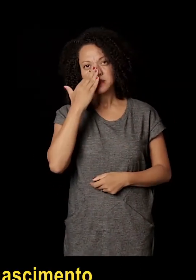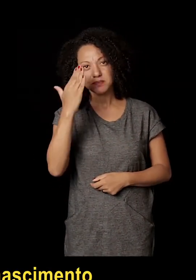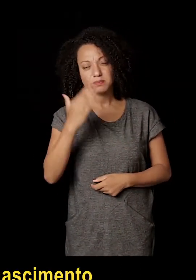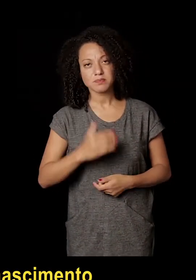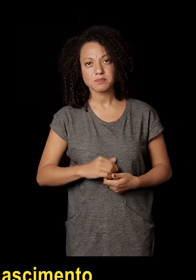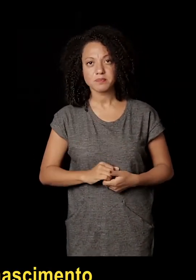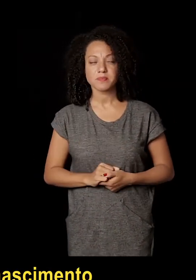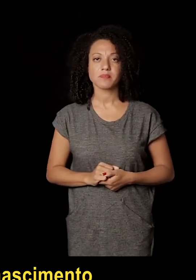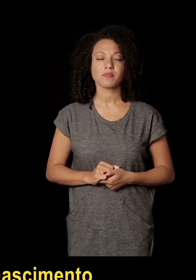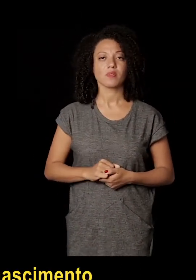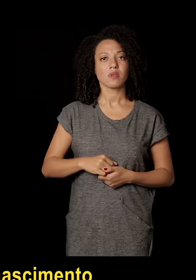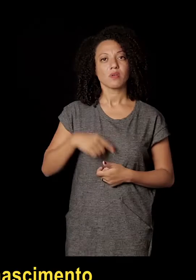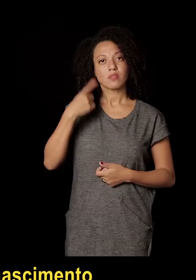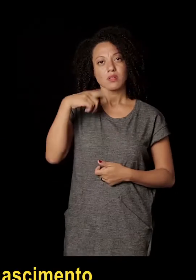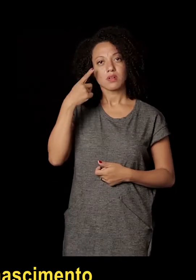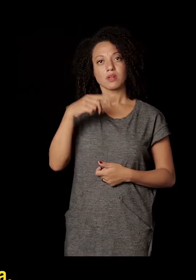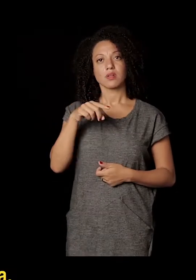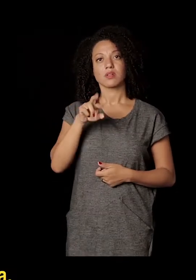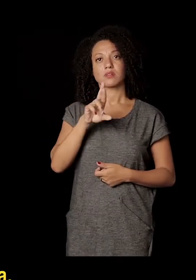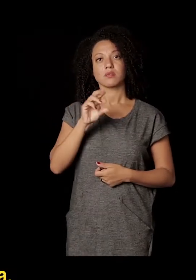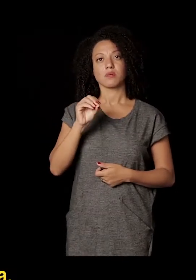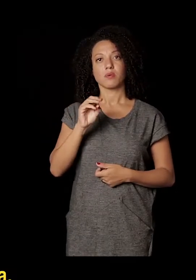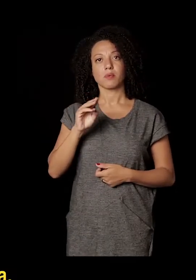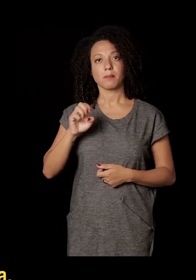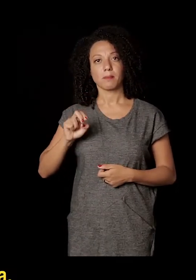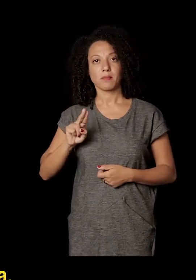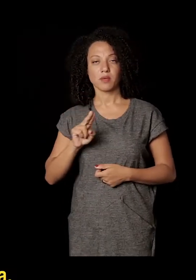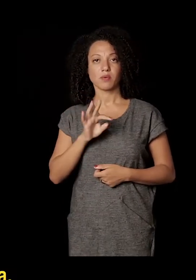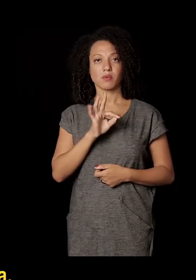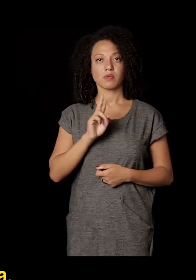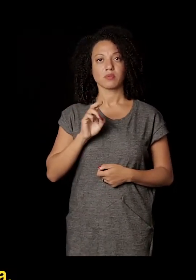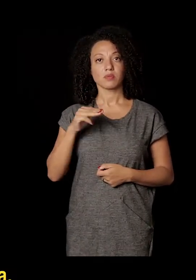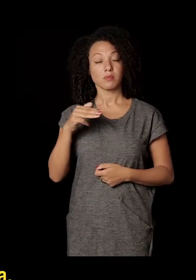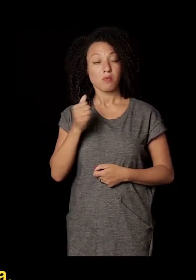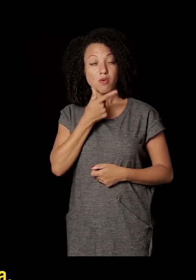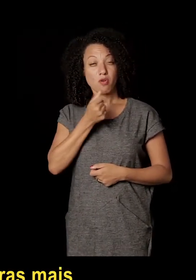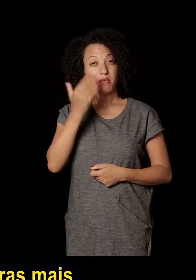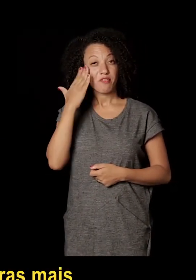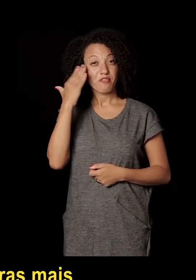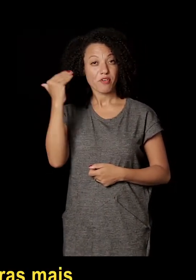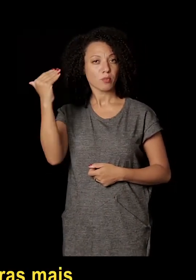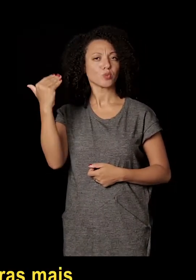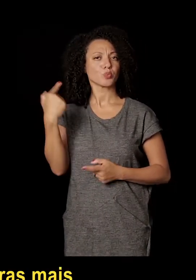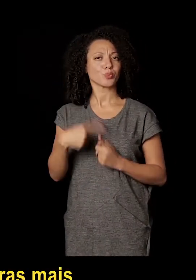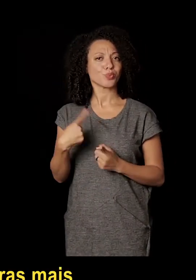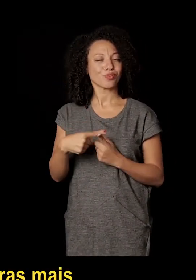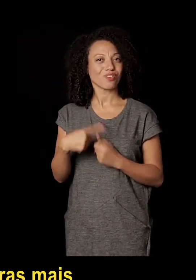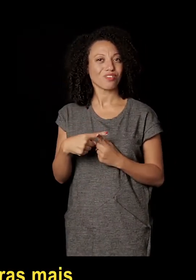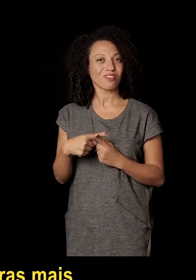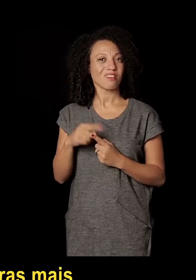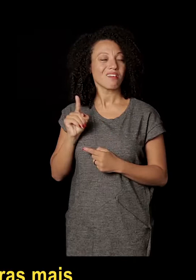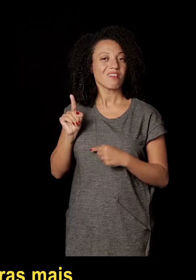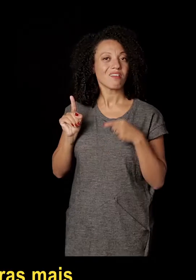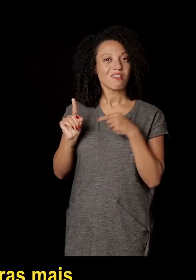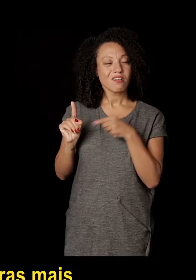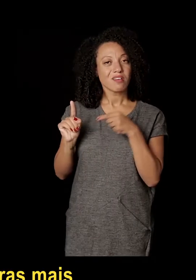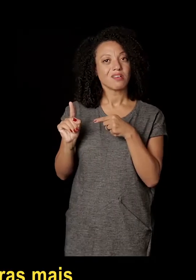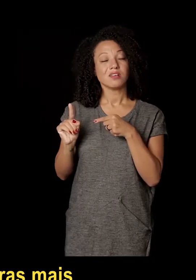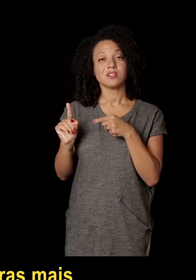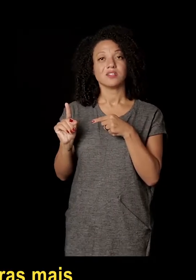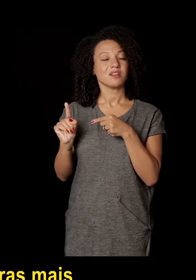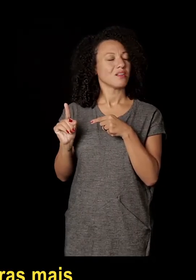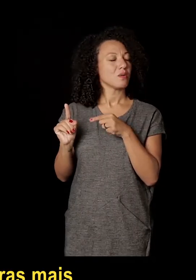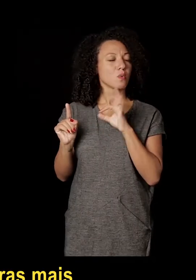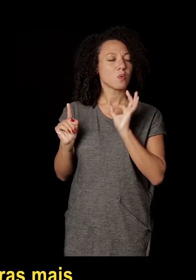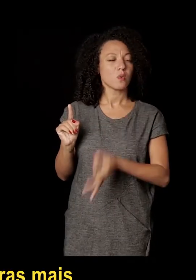filho da puta, o delegado Romeu Tuma, famoso por ter sido um dos caras